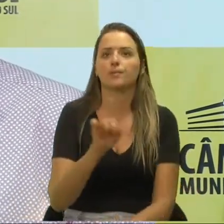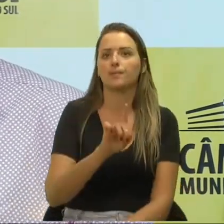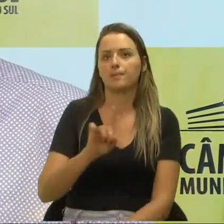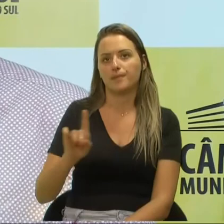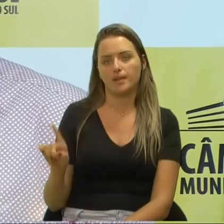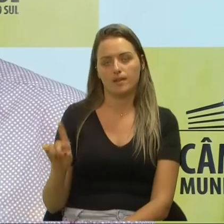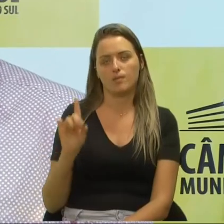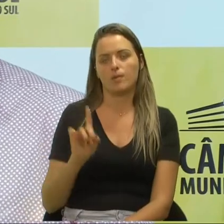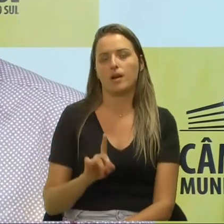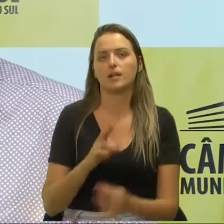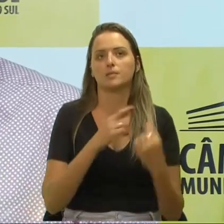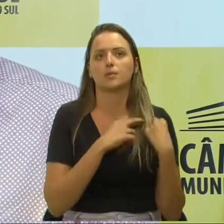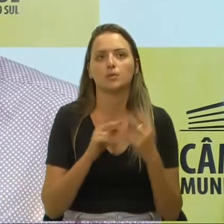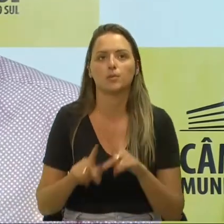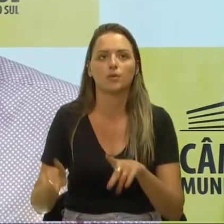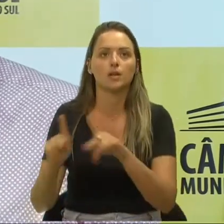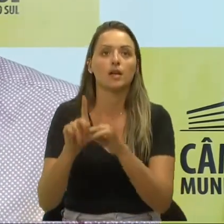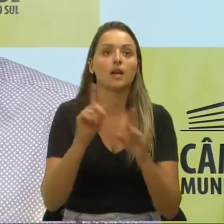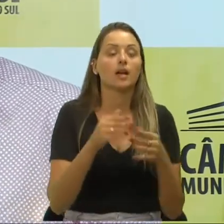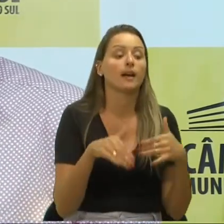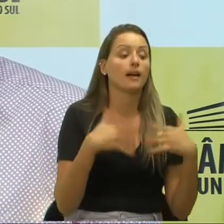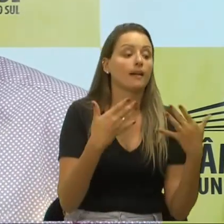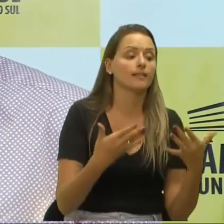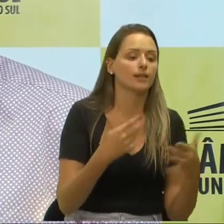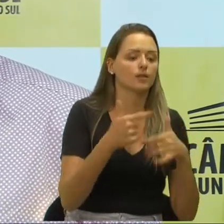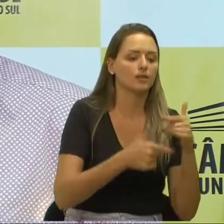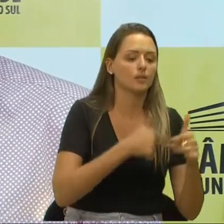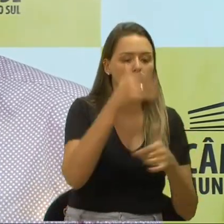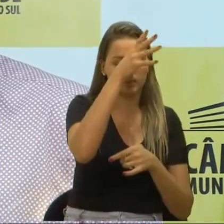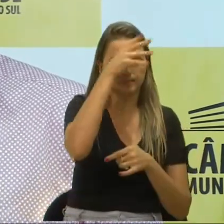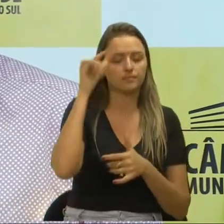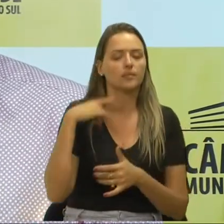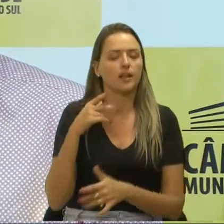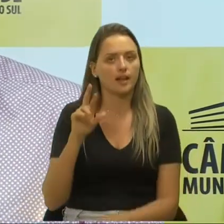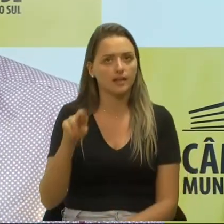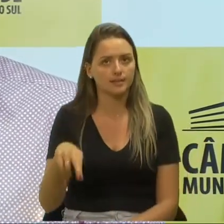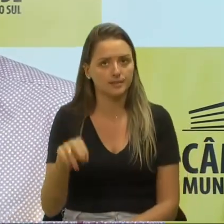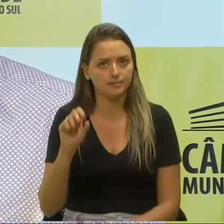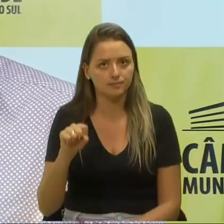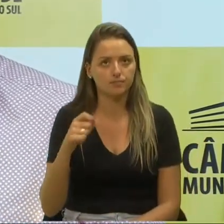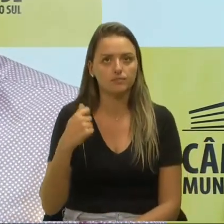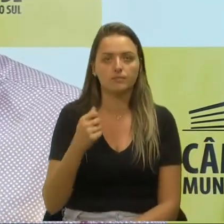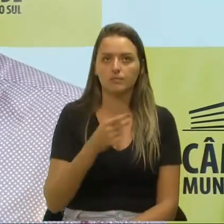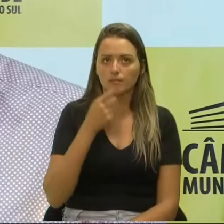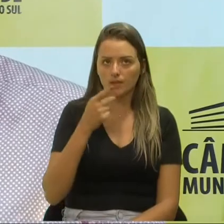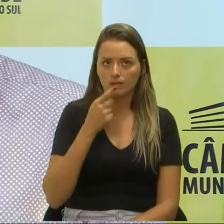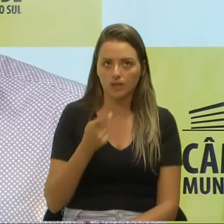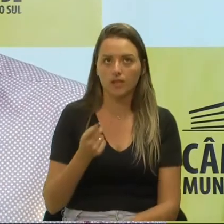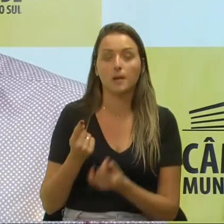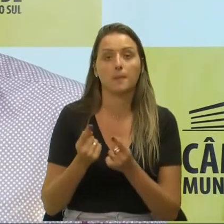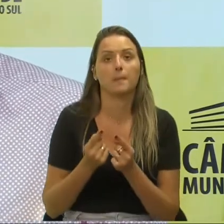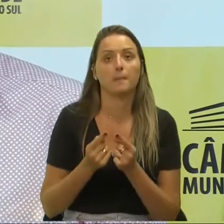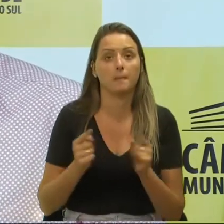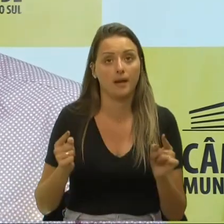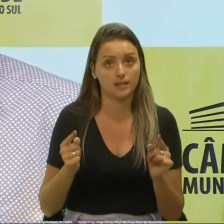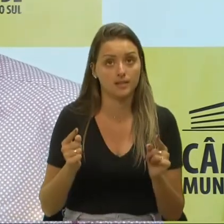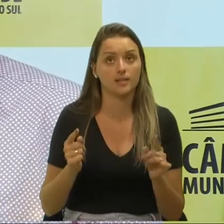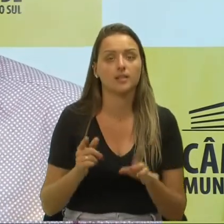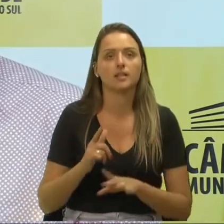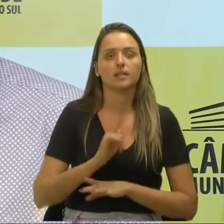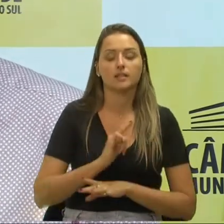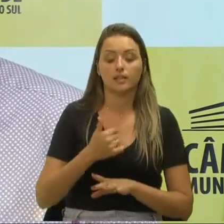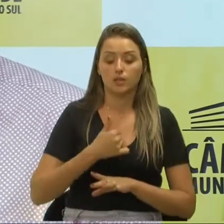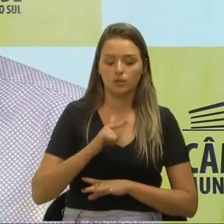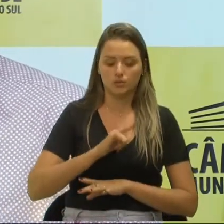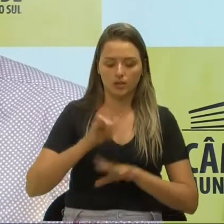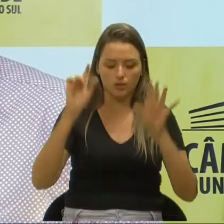gente paga, cadê o trabalho do poder público? Com certeza tem razão, deve se manifestar, porém, tenho muito